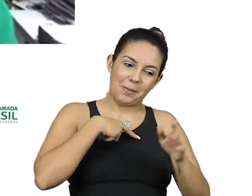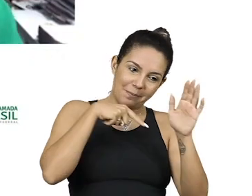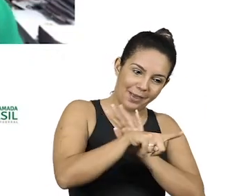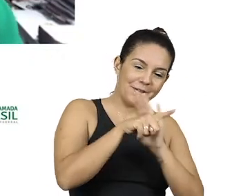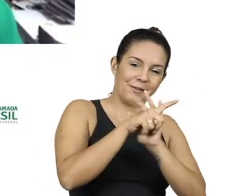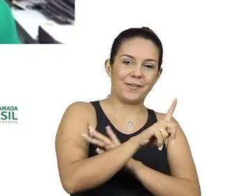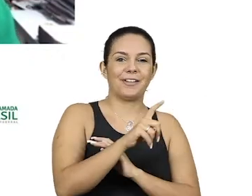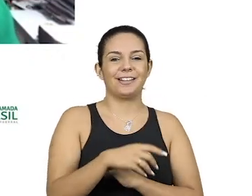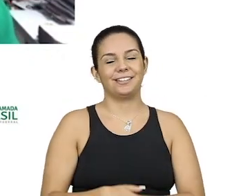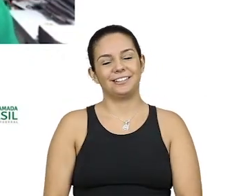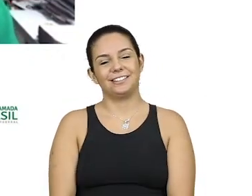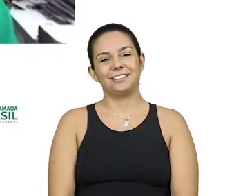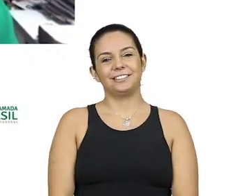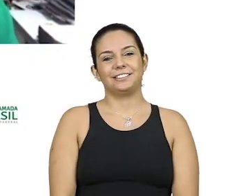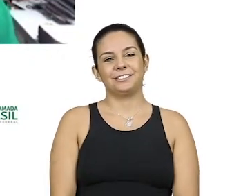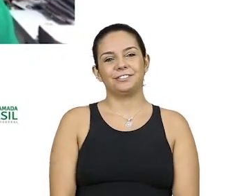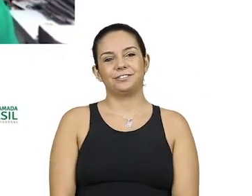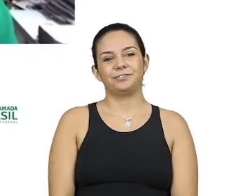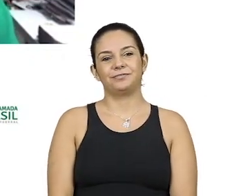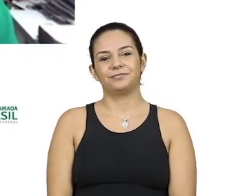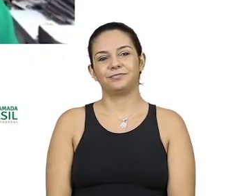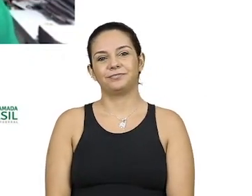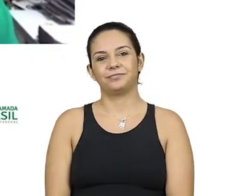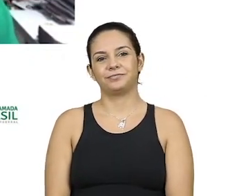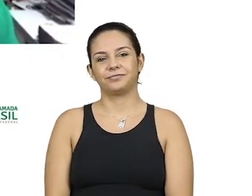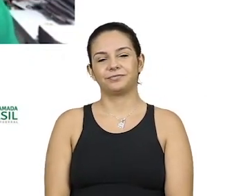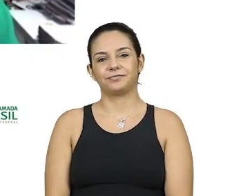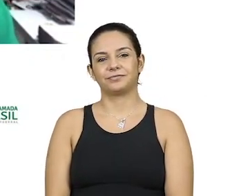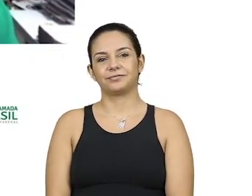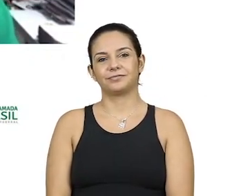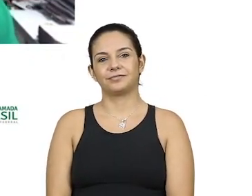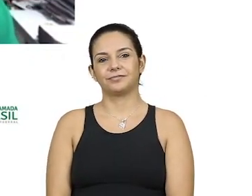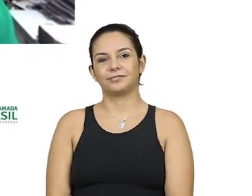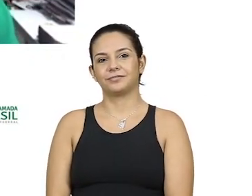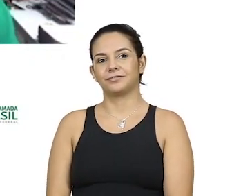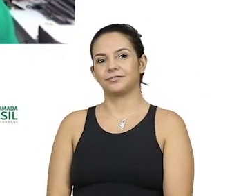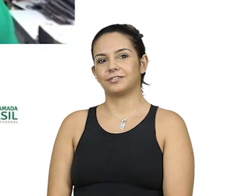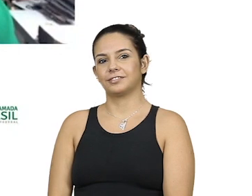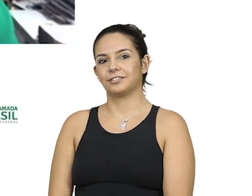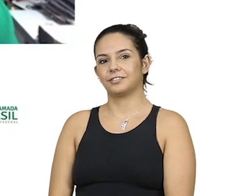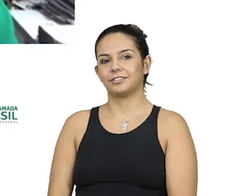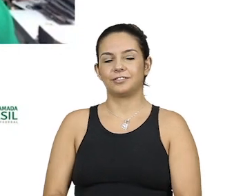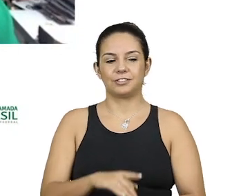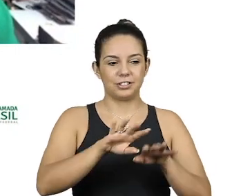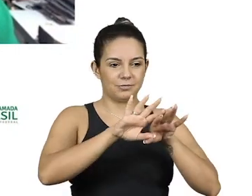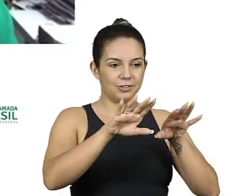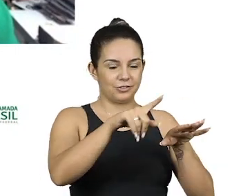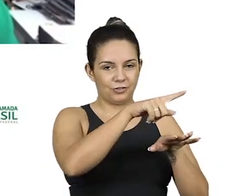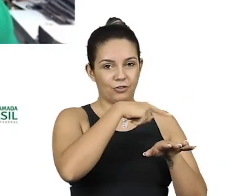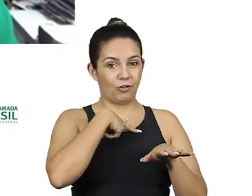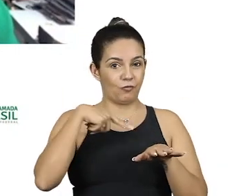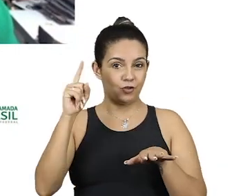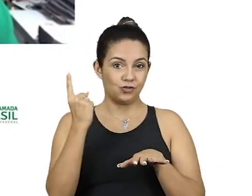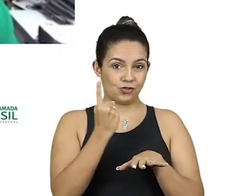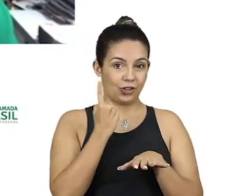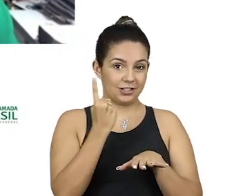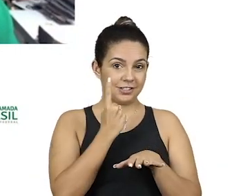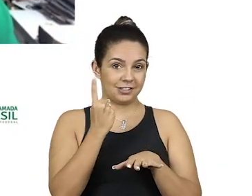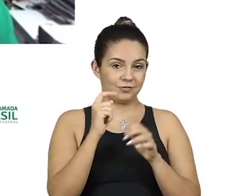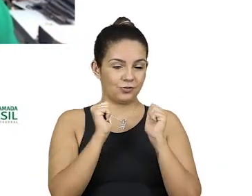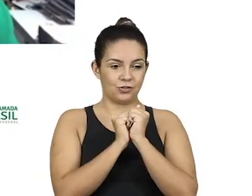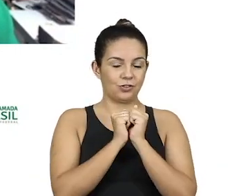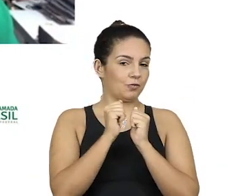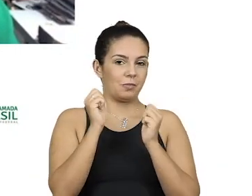perguntas? Foi você e o Afonso naquela época? Foram juntos ou foi Não, separado? eu fui sozinha,